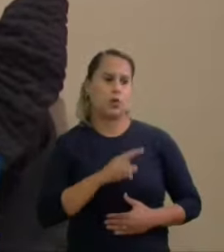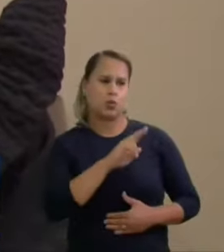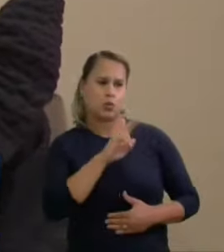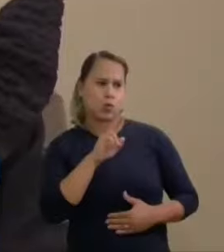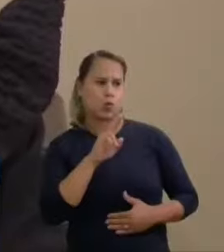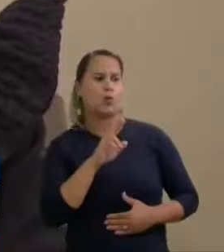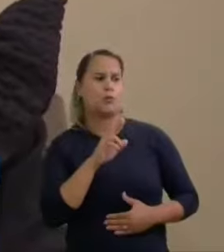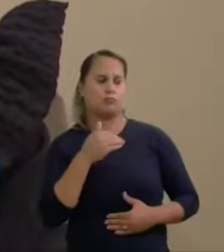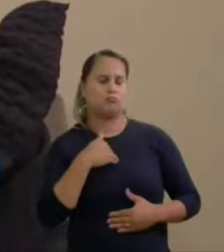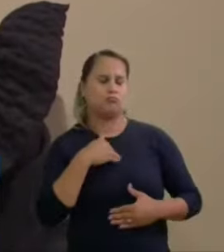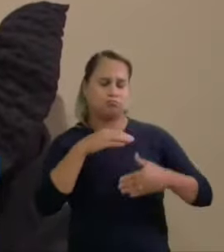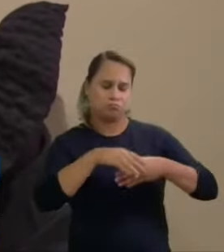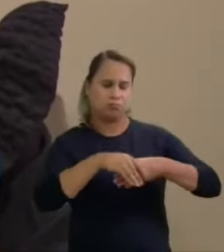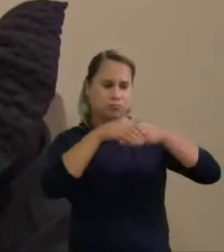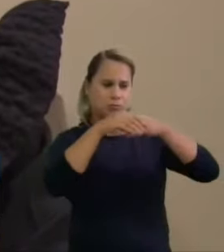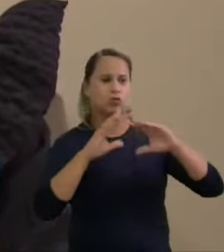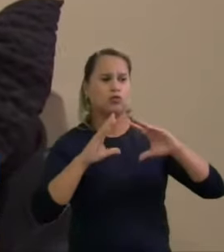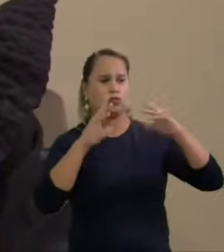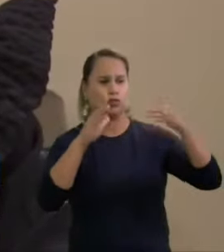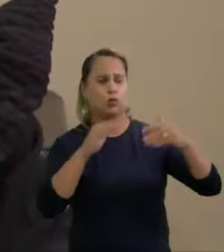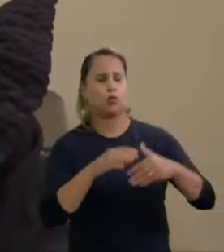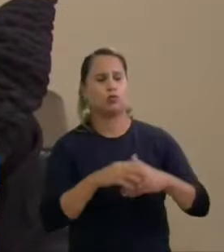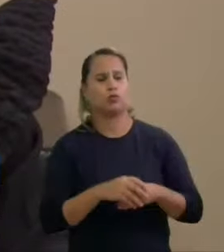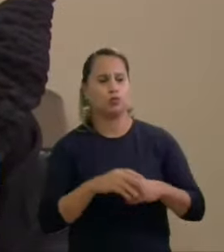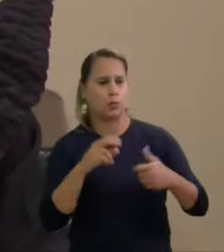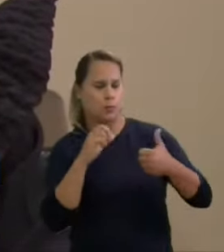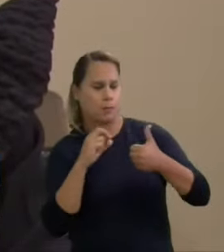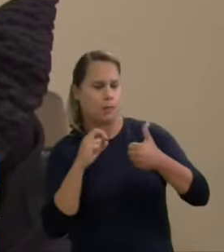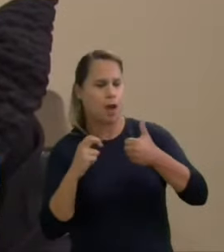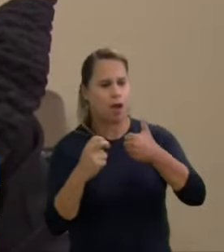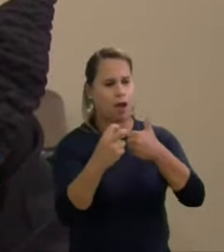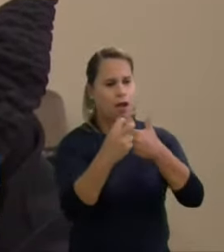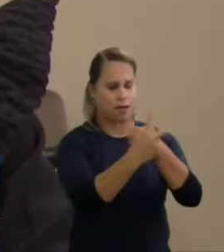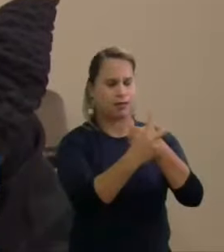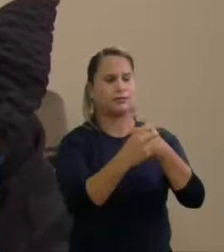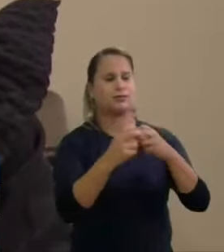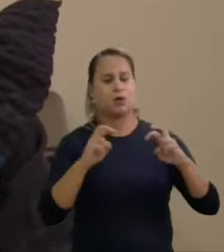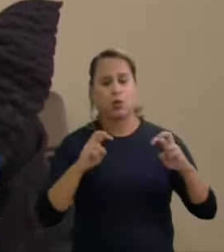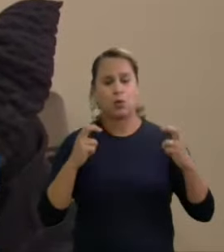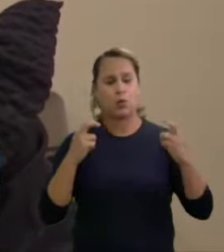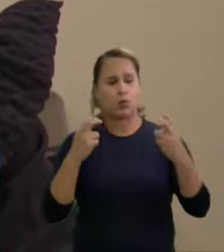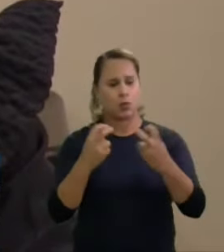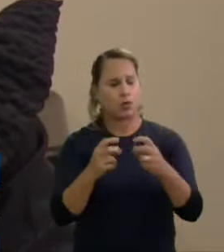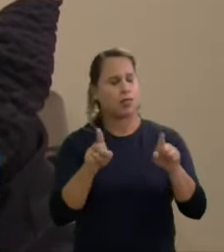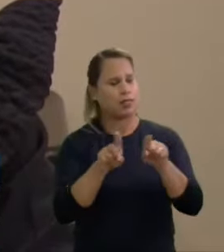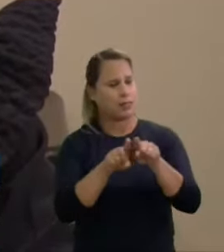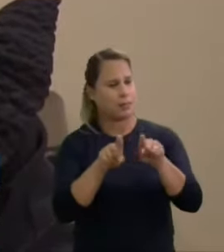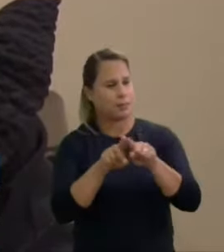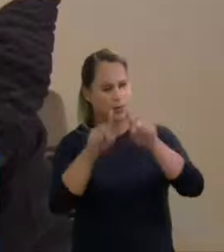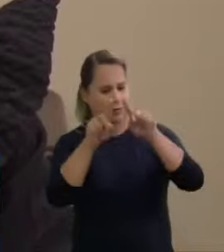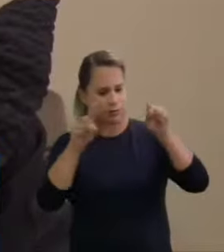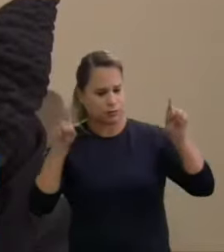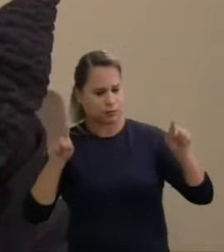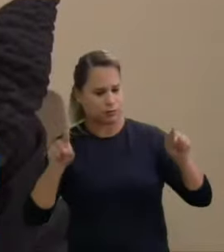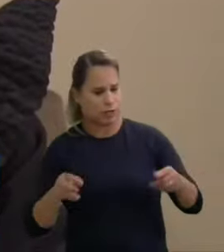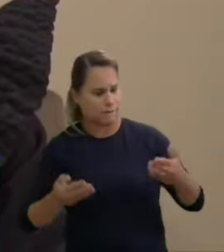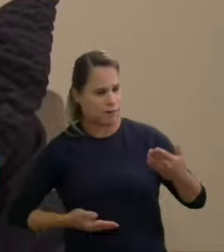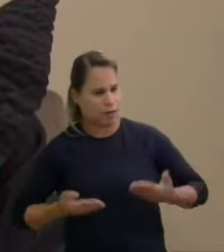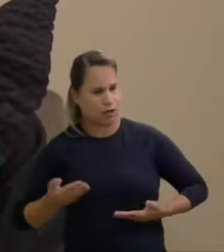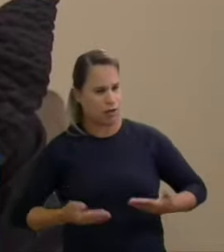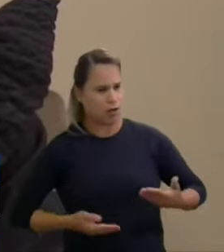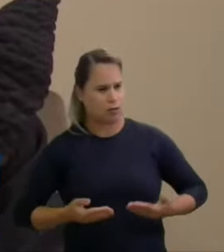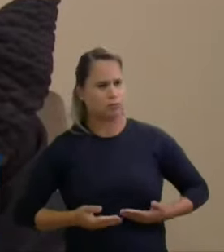corte quero também fazer uma saudação especial a aos servidores que TM se empenhado nessas sessões na pessoa da Dra